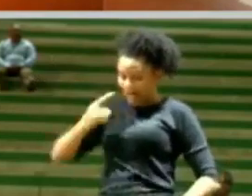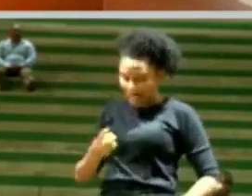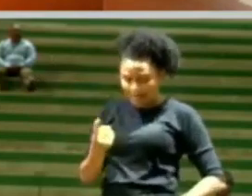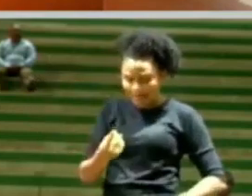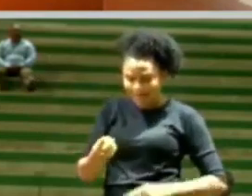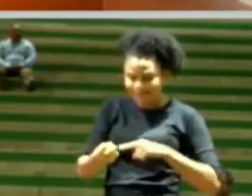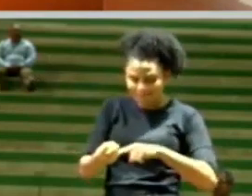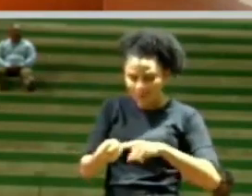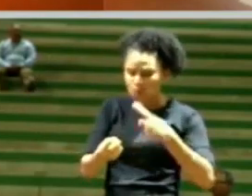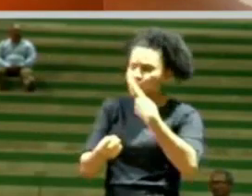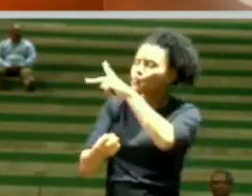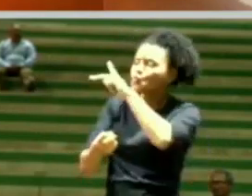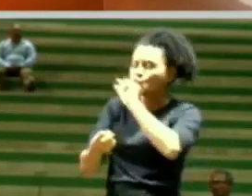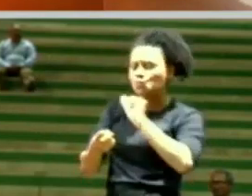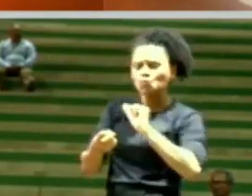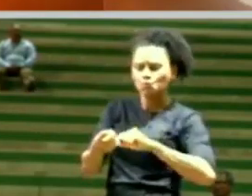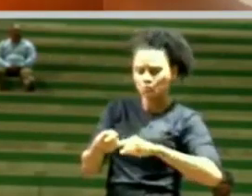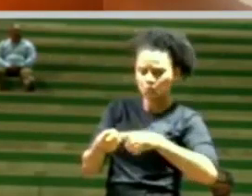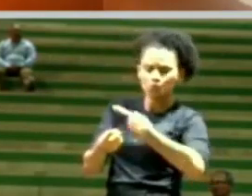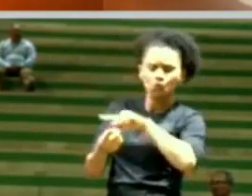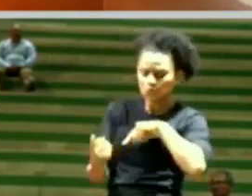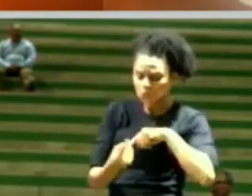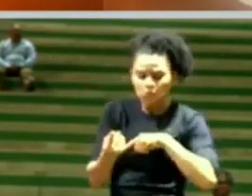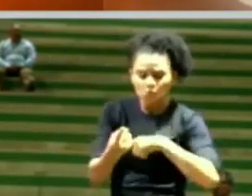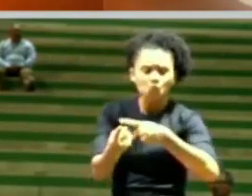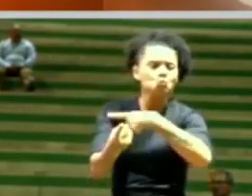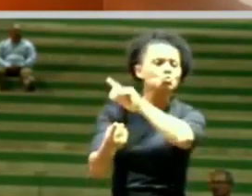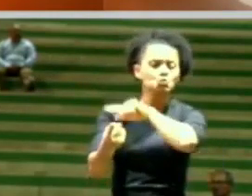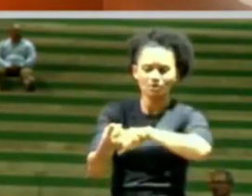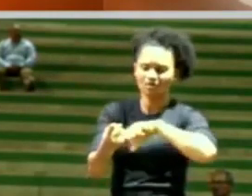Se ele é pai, ela é o quê?